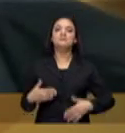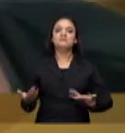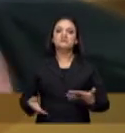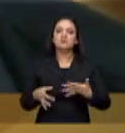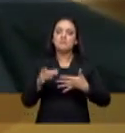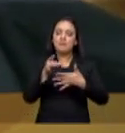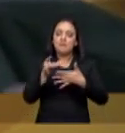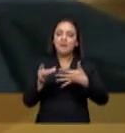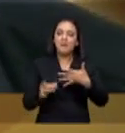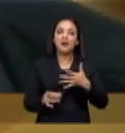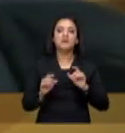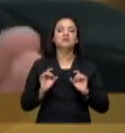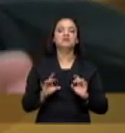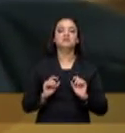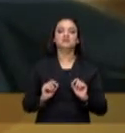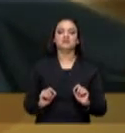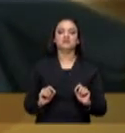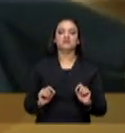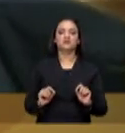descrição é